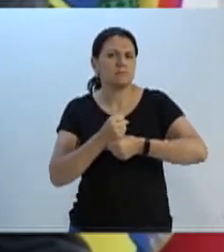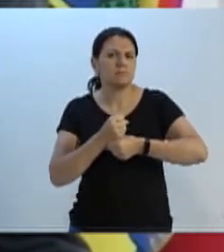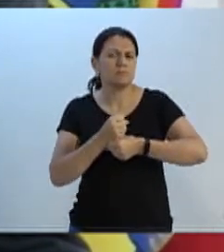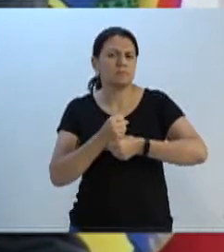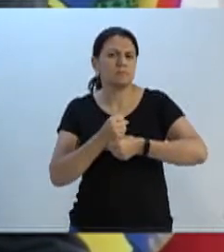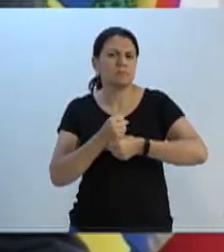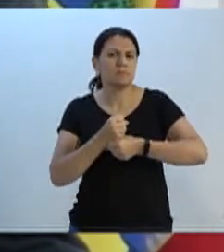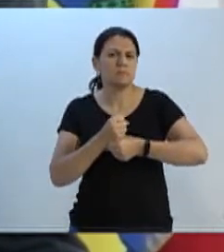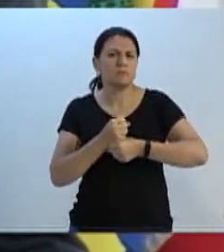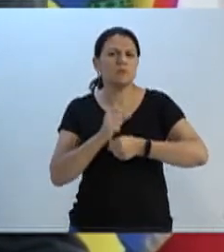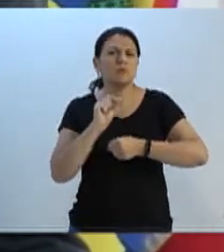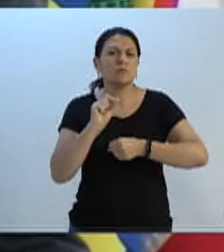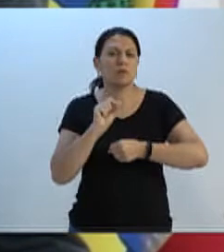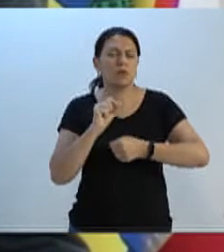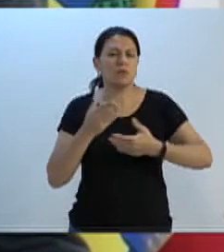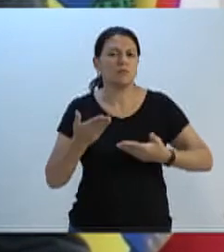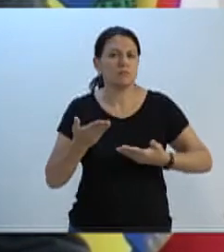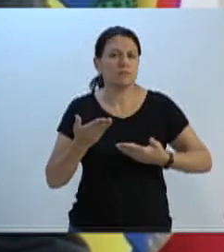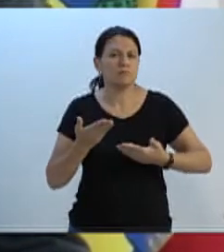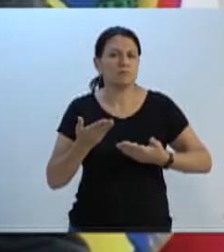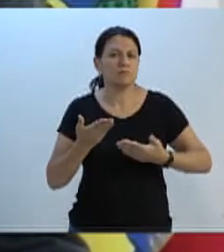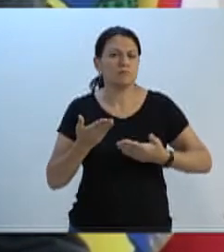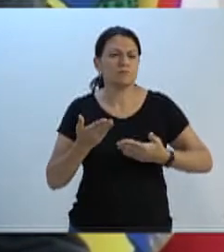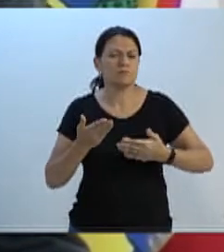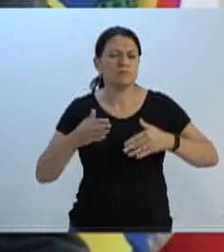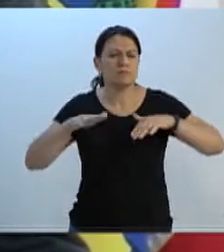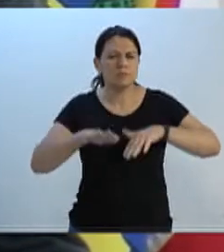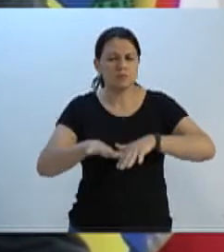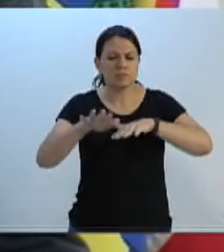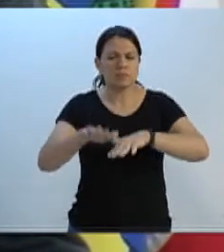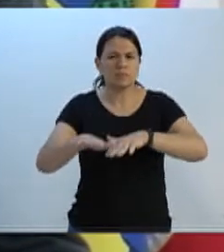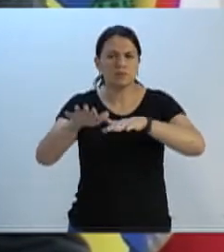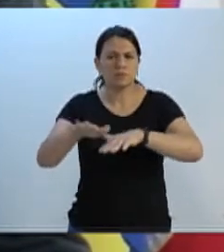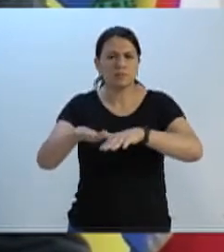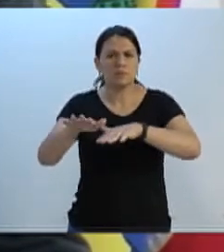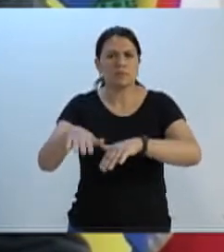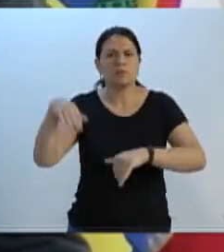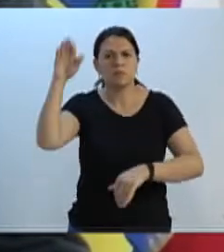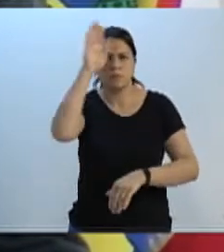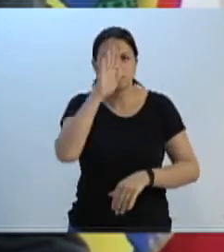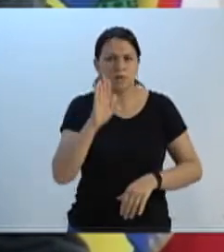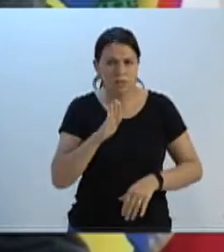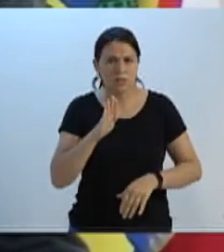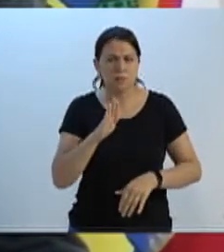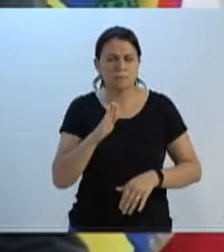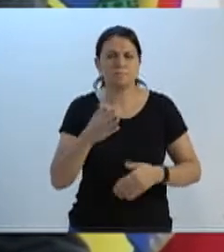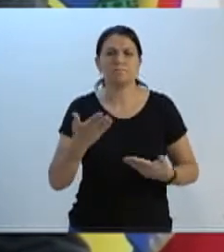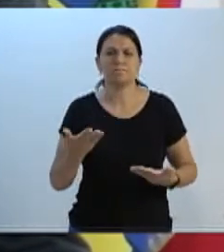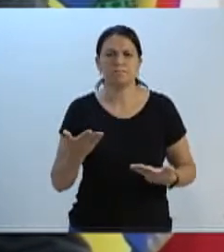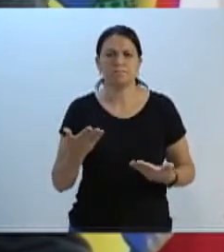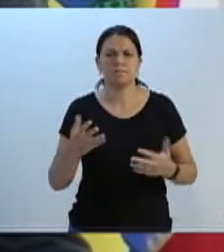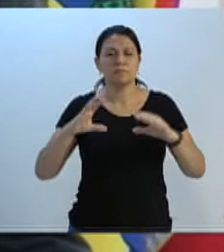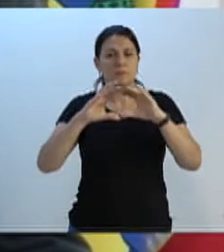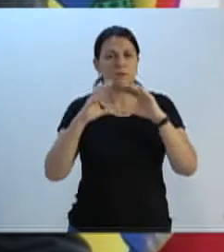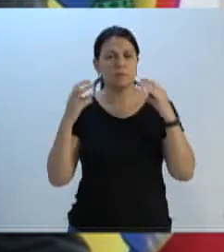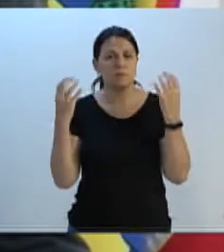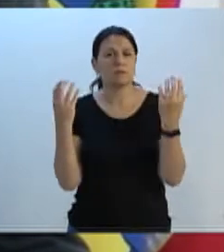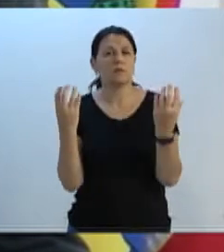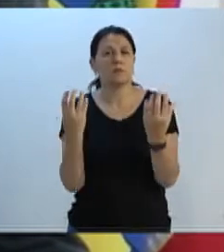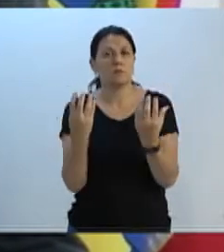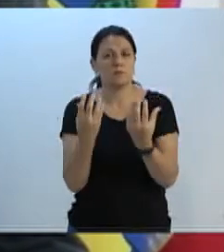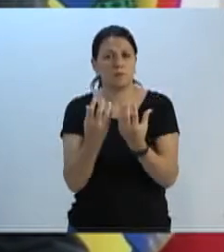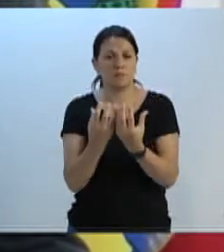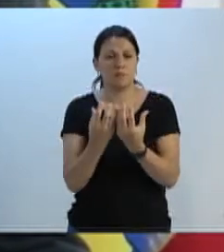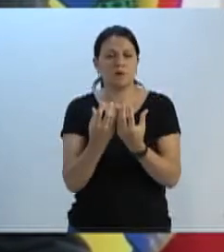nos movimentos que ocuparam as ruas desse país, e esse Congresso